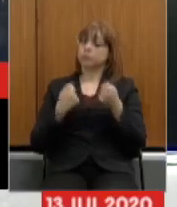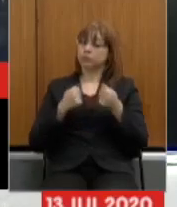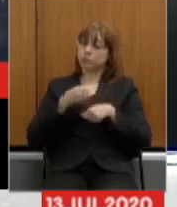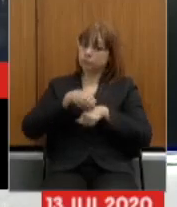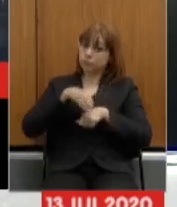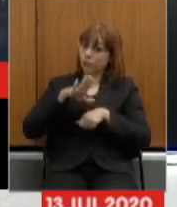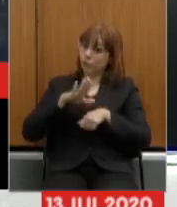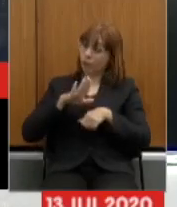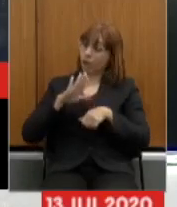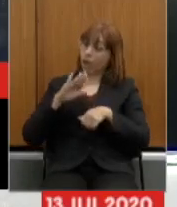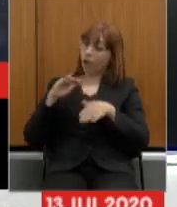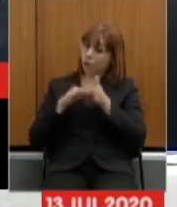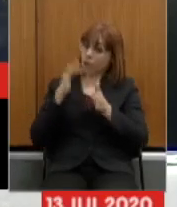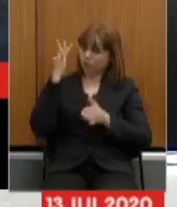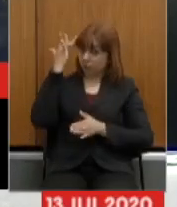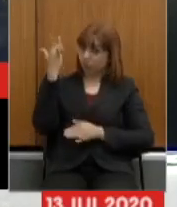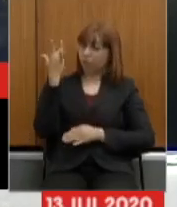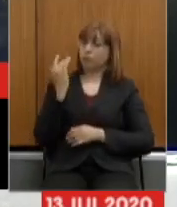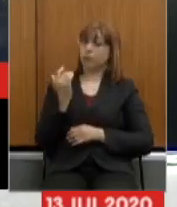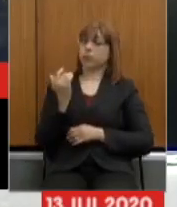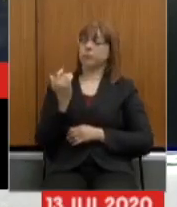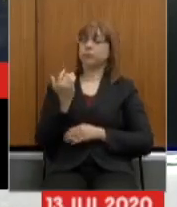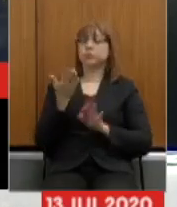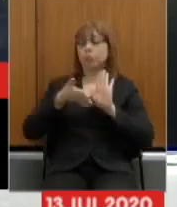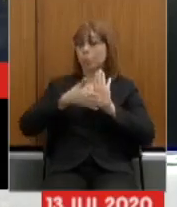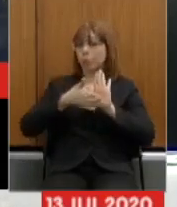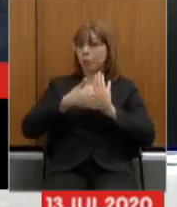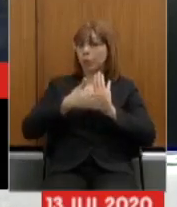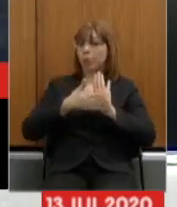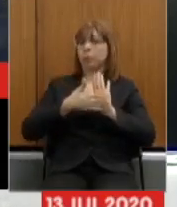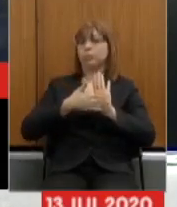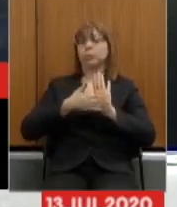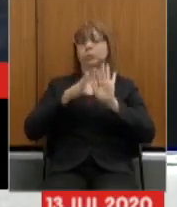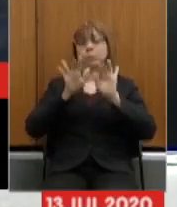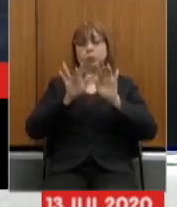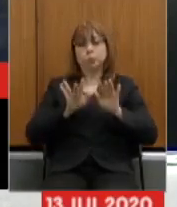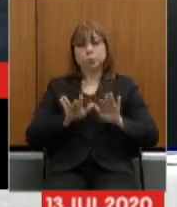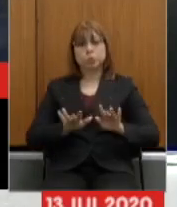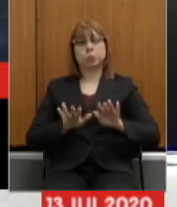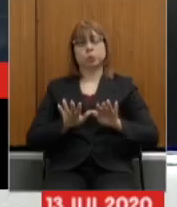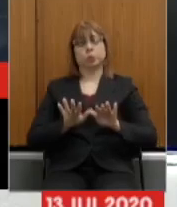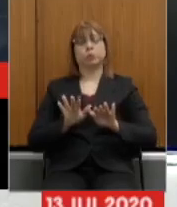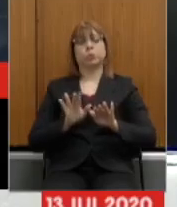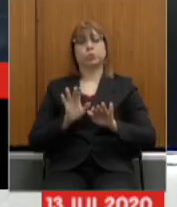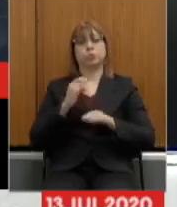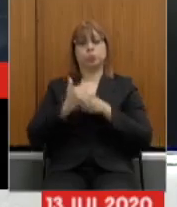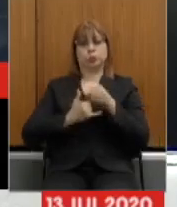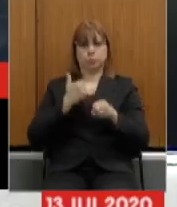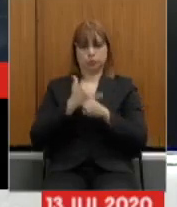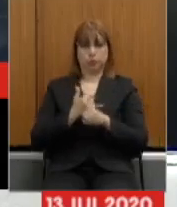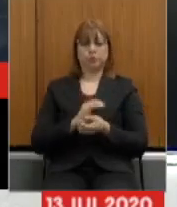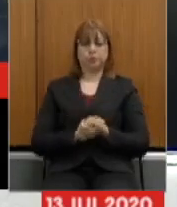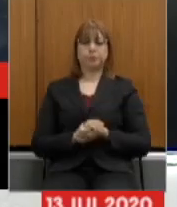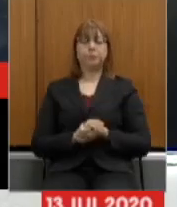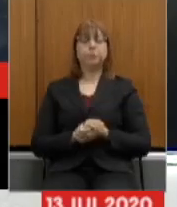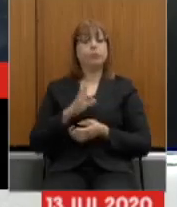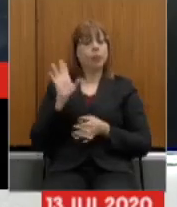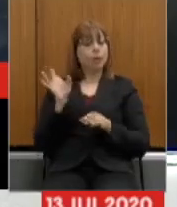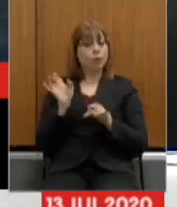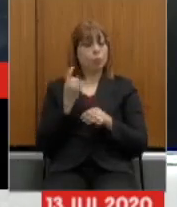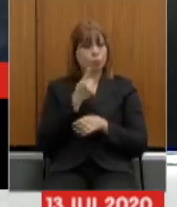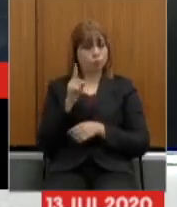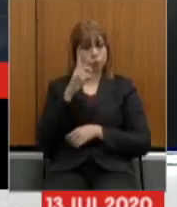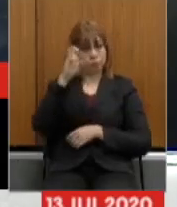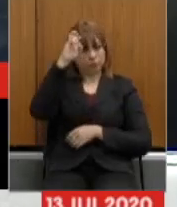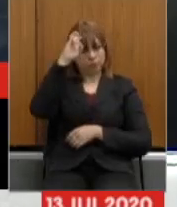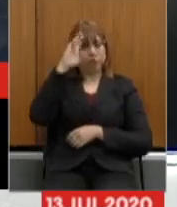até amanhã suas propostas por escrito, por meio de um formulário digital. Por fim, na quinta-feira, no turno da